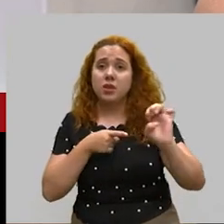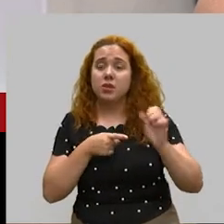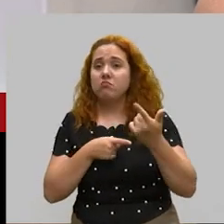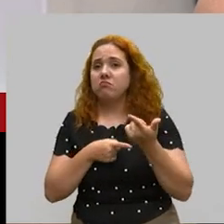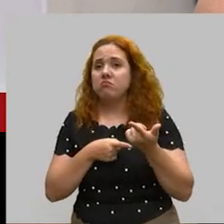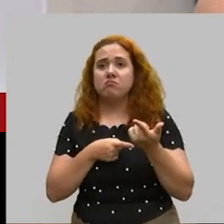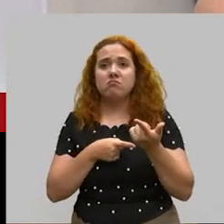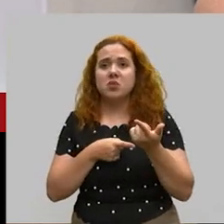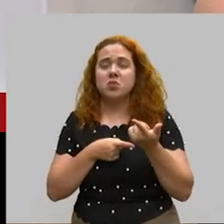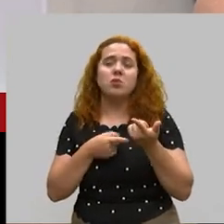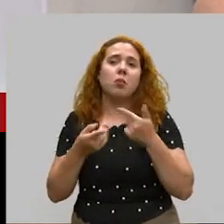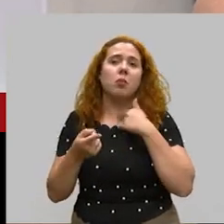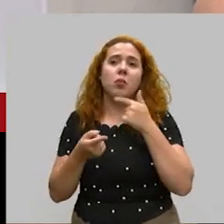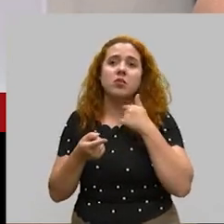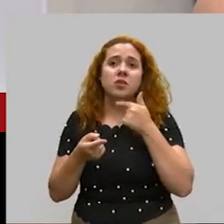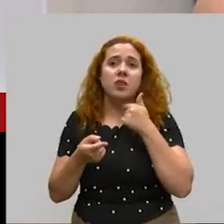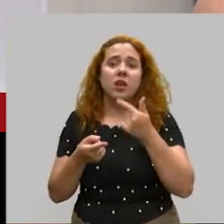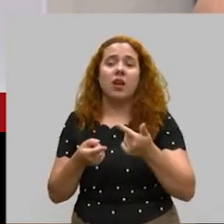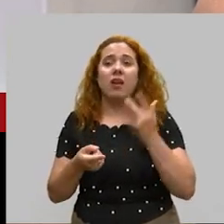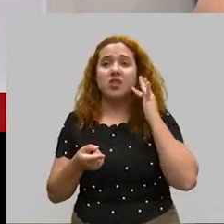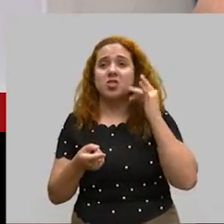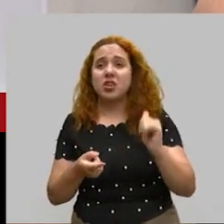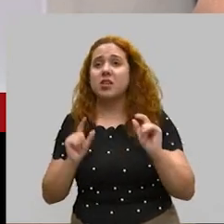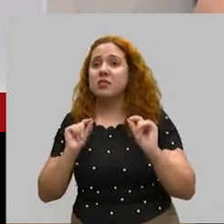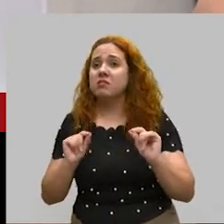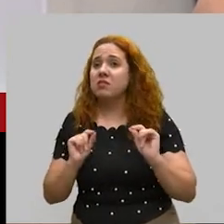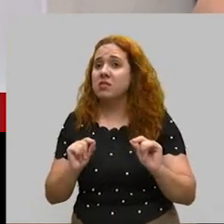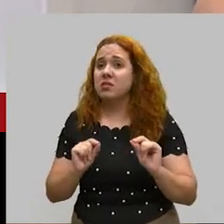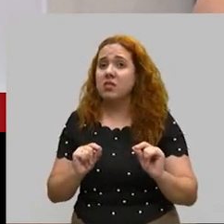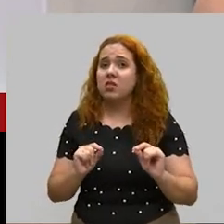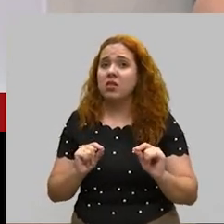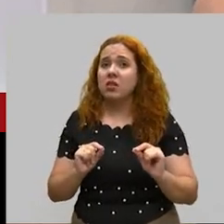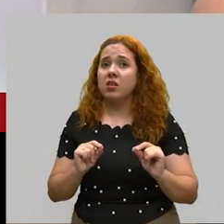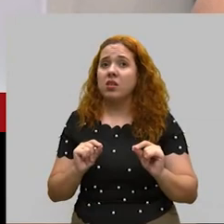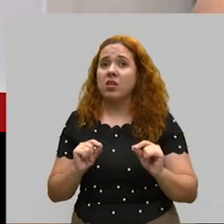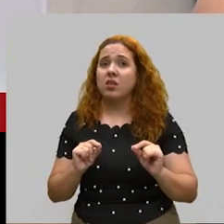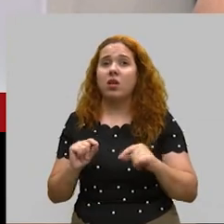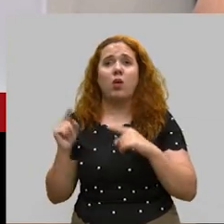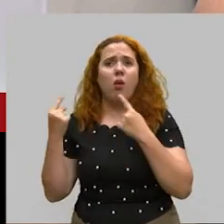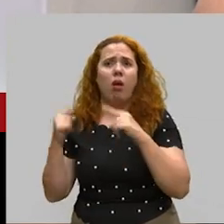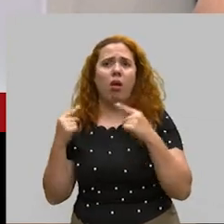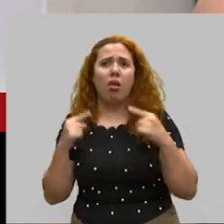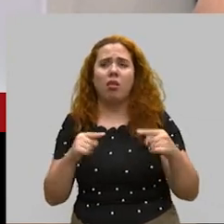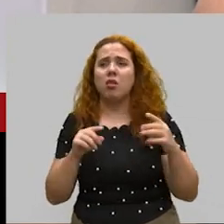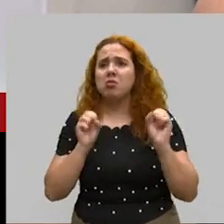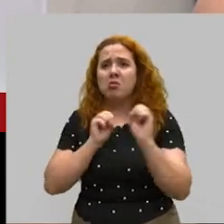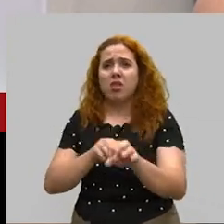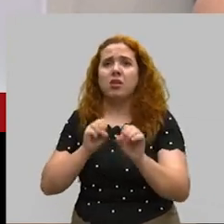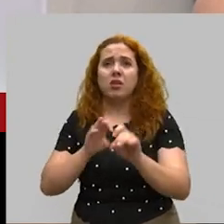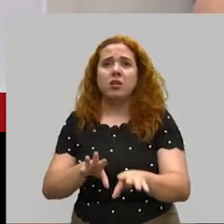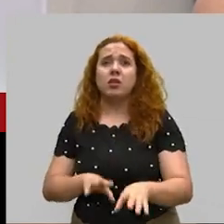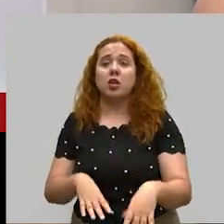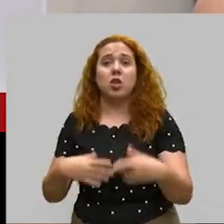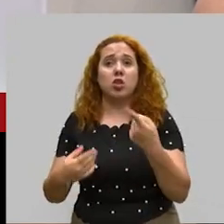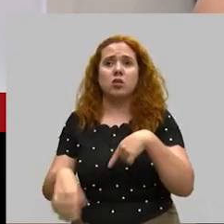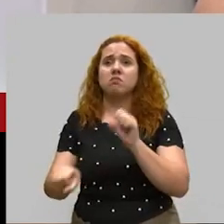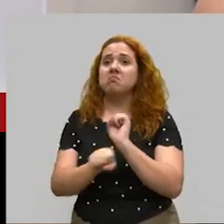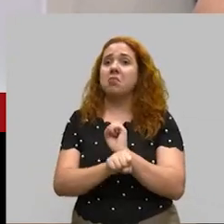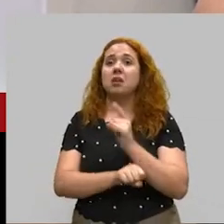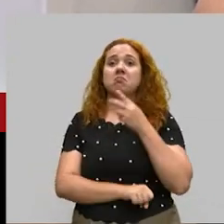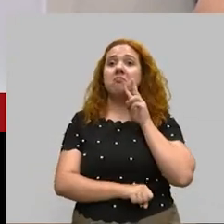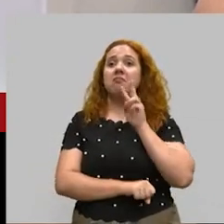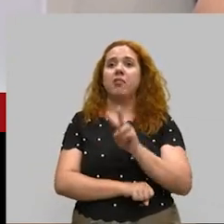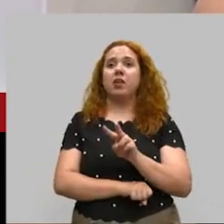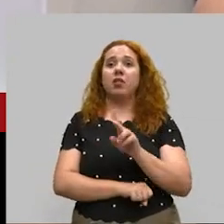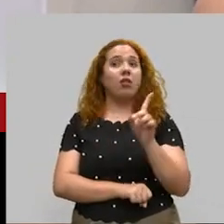adianta tentar e nem achar que vão fazer o que quiser da nossa educação e que a gente vai ficar de braço cruzado não nós